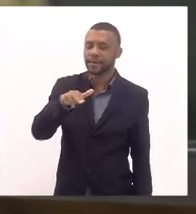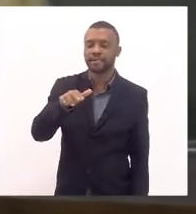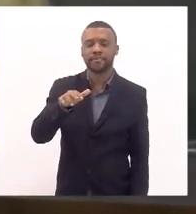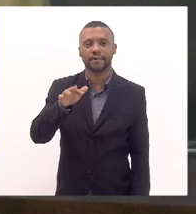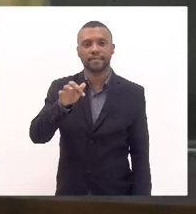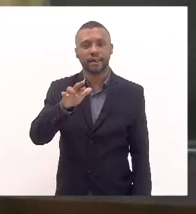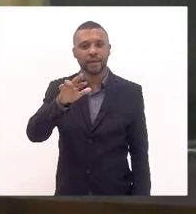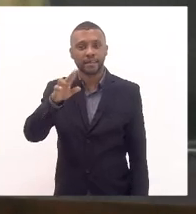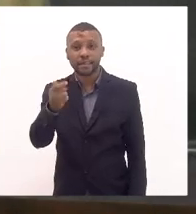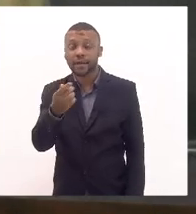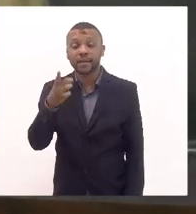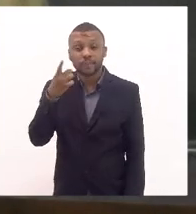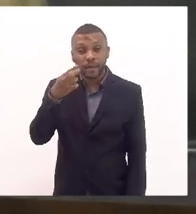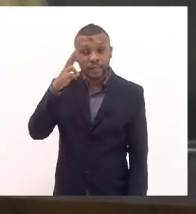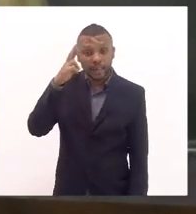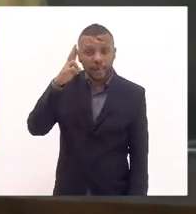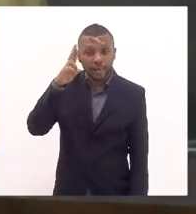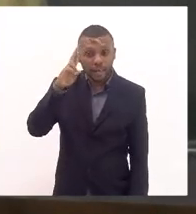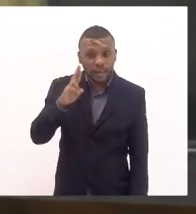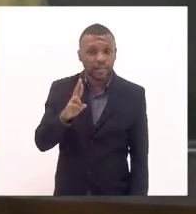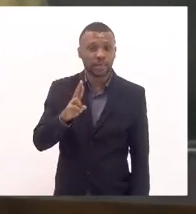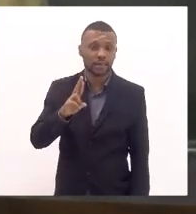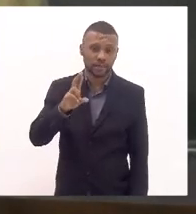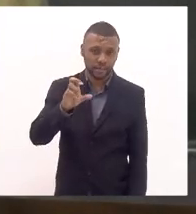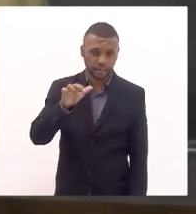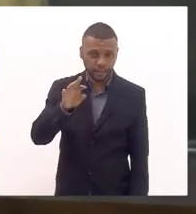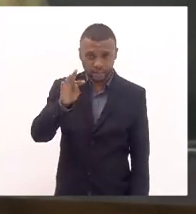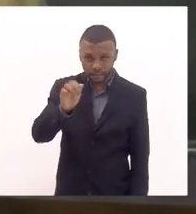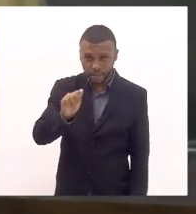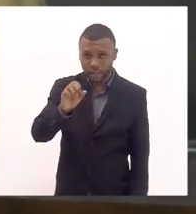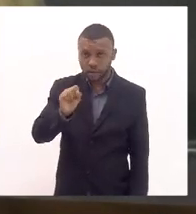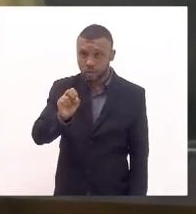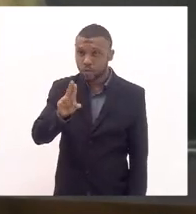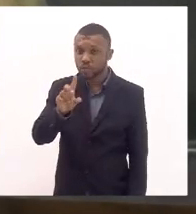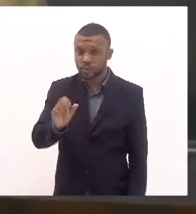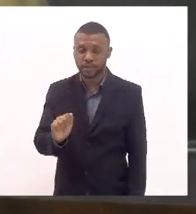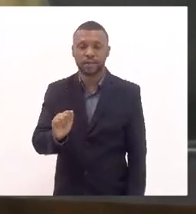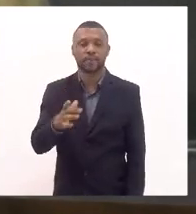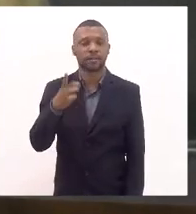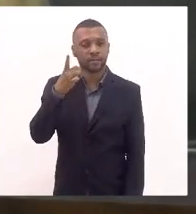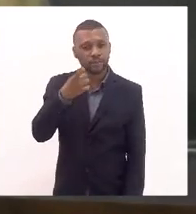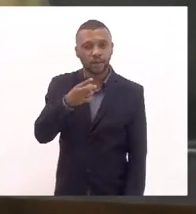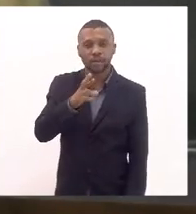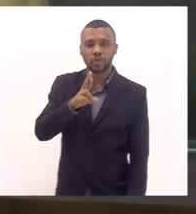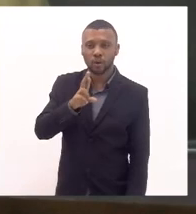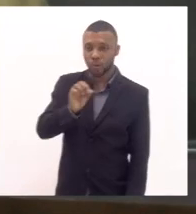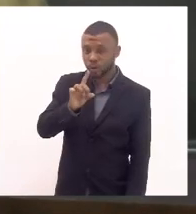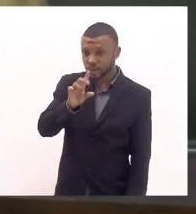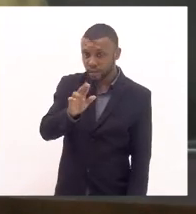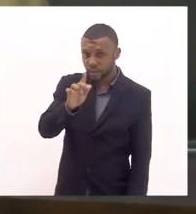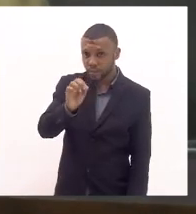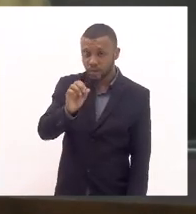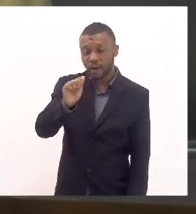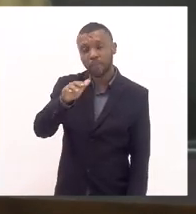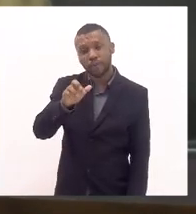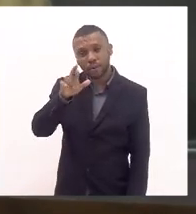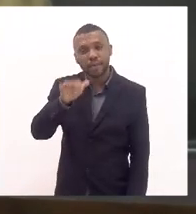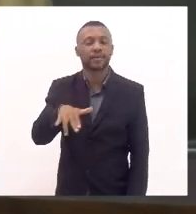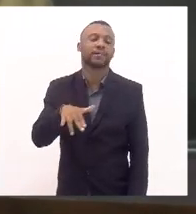deputado a Renata Souza deve tá do Rodrigo Amorim Deputado Rodrigo Bacelar